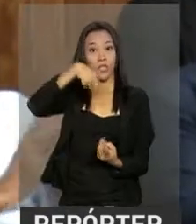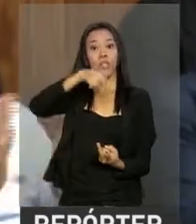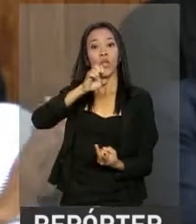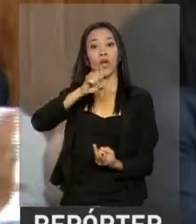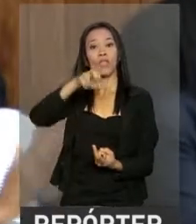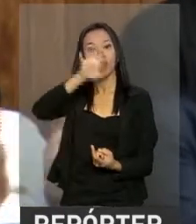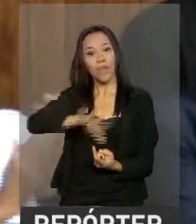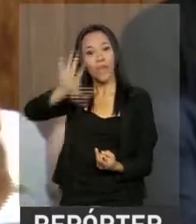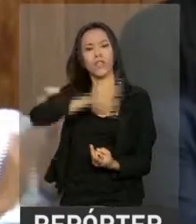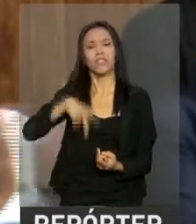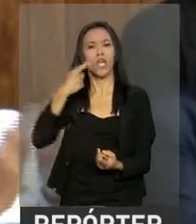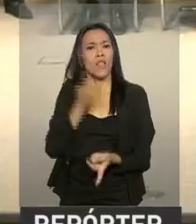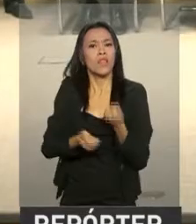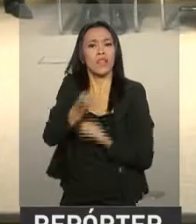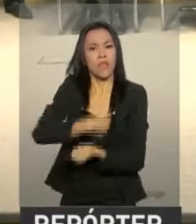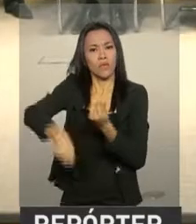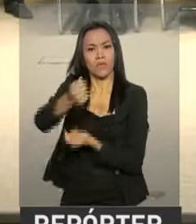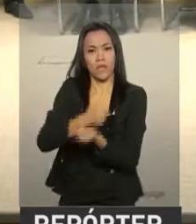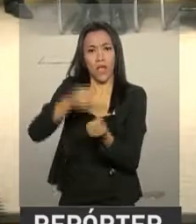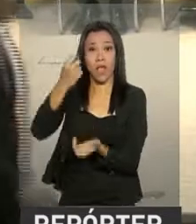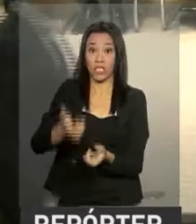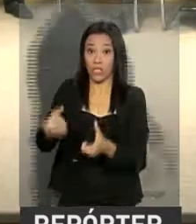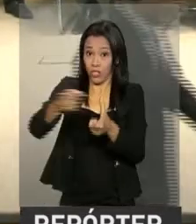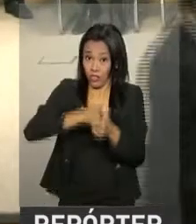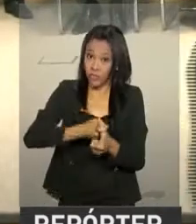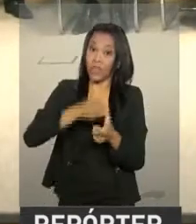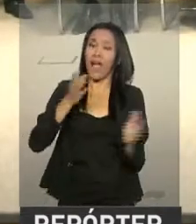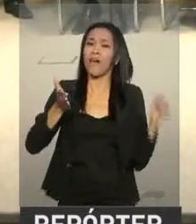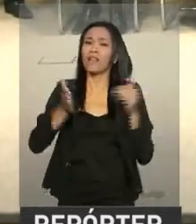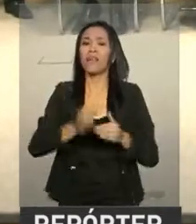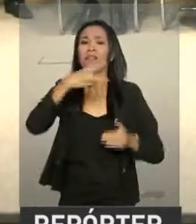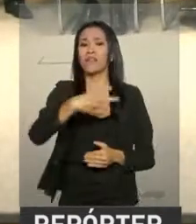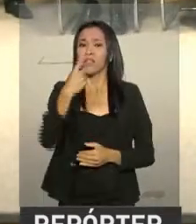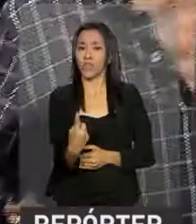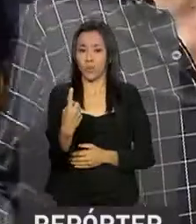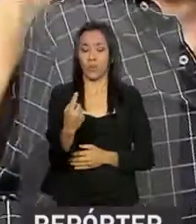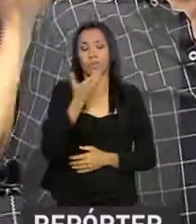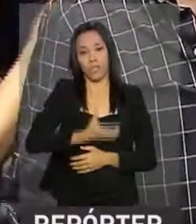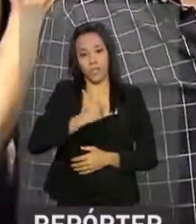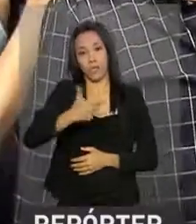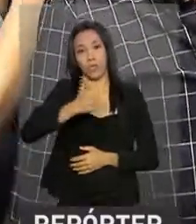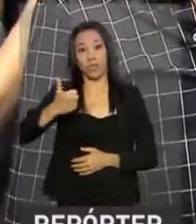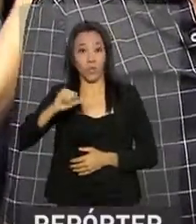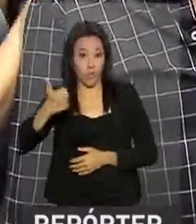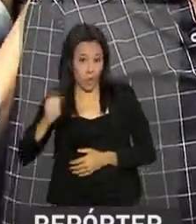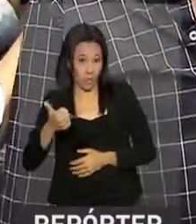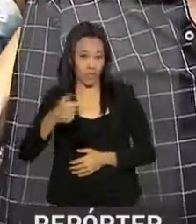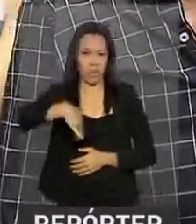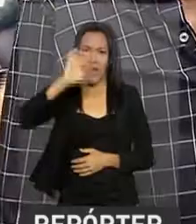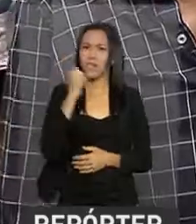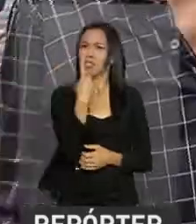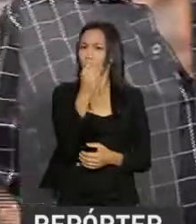contratados por produtores rurais das duas regiões até 31 de dezembro de 2011 mais de 1 milhão de operações